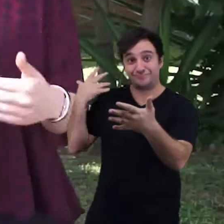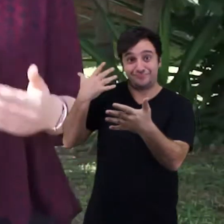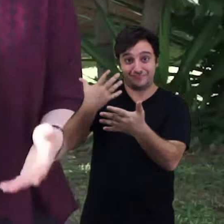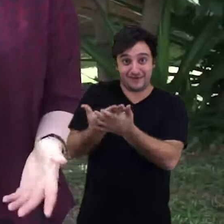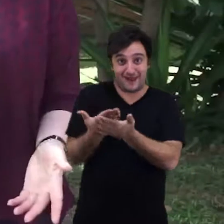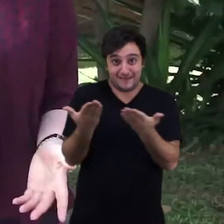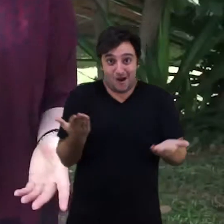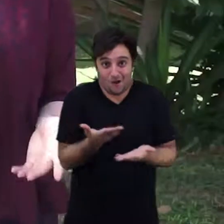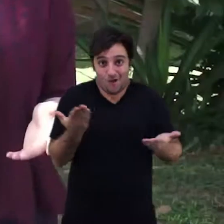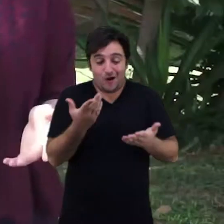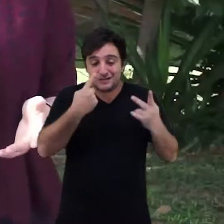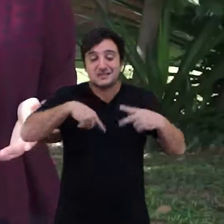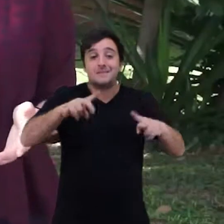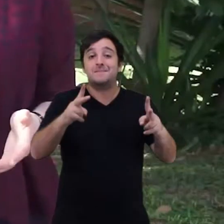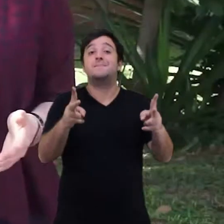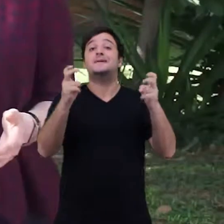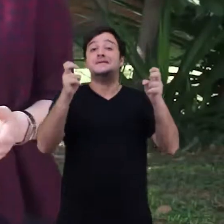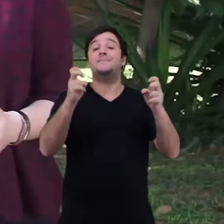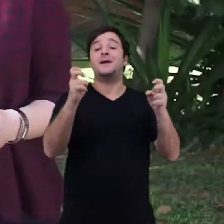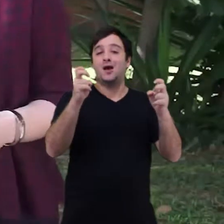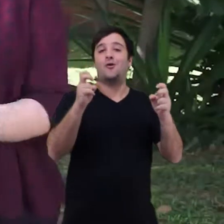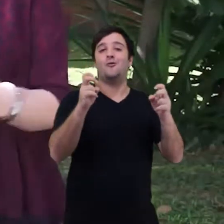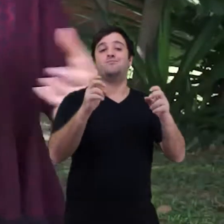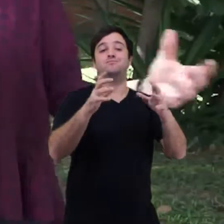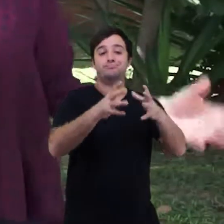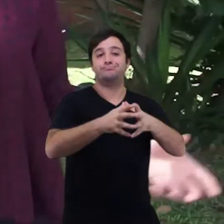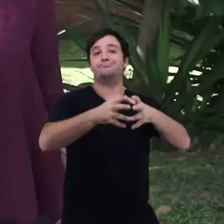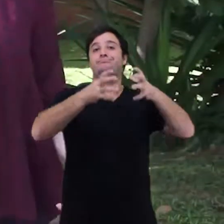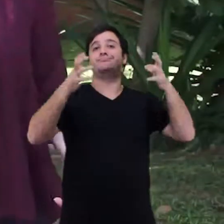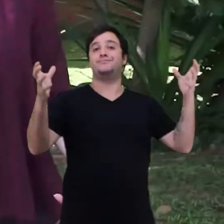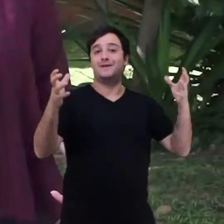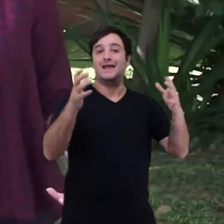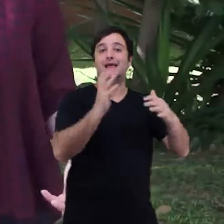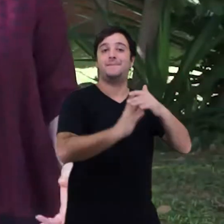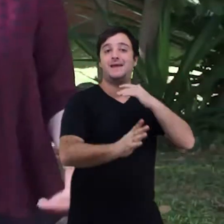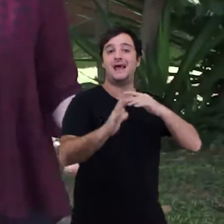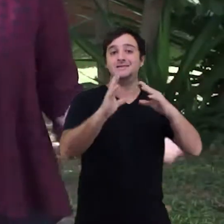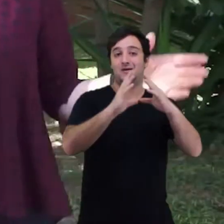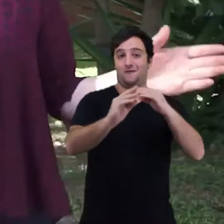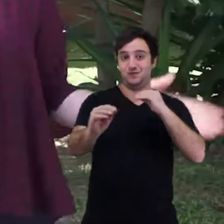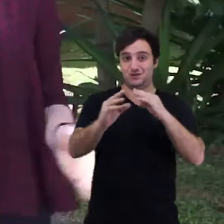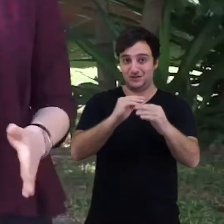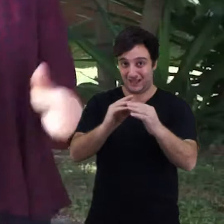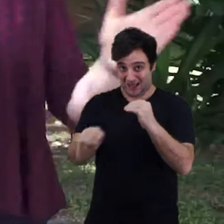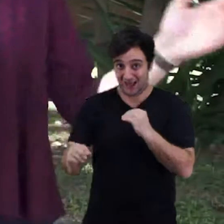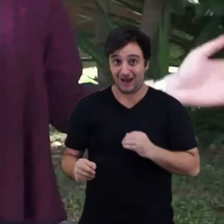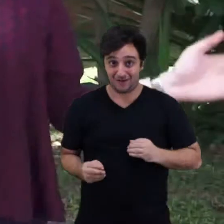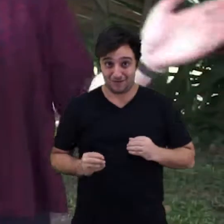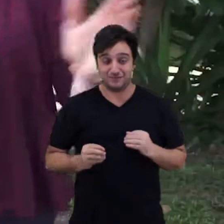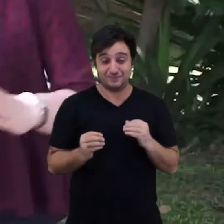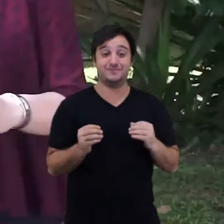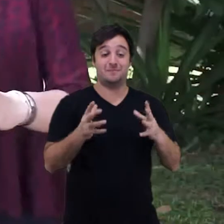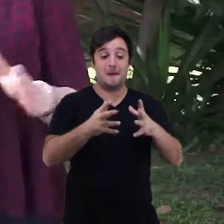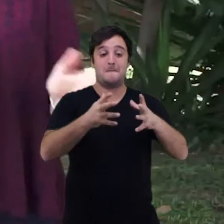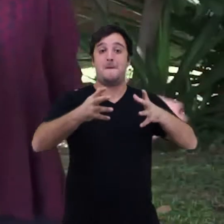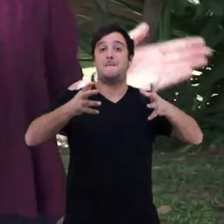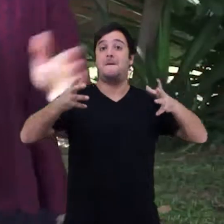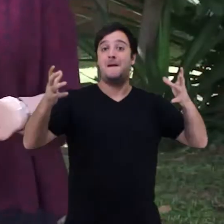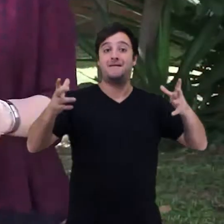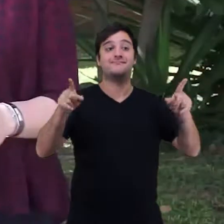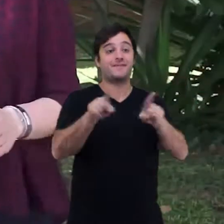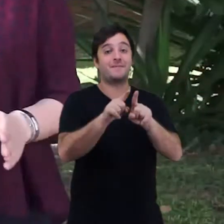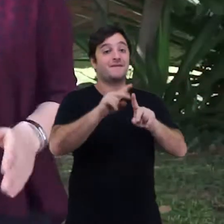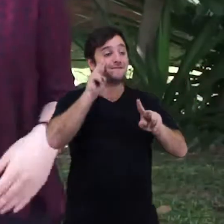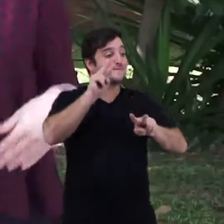e a integração dessas pessoas na sociedade, elas estão muito desassistidas. E o que a gente percebeu do ano passado para cá,